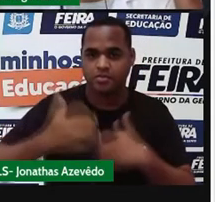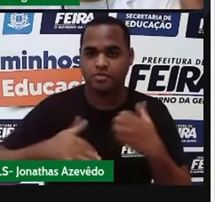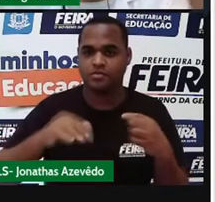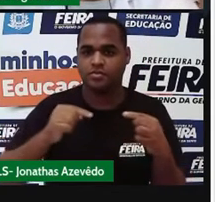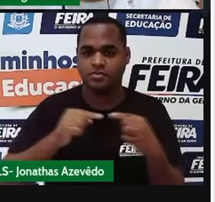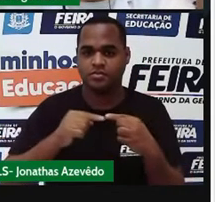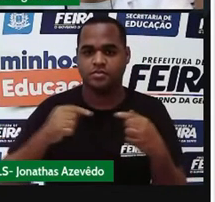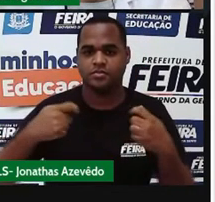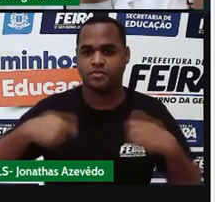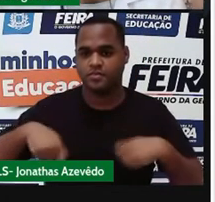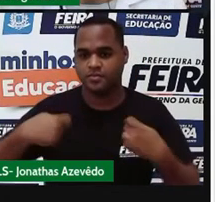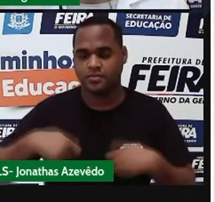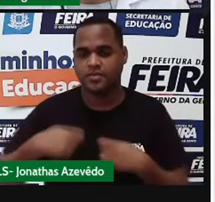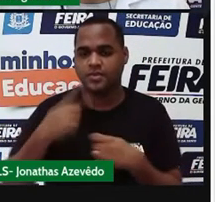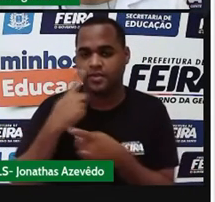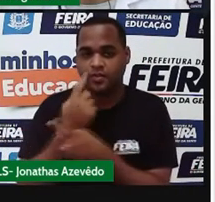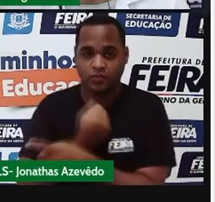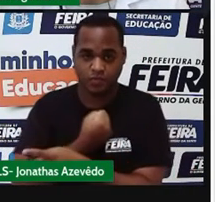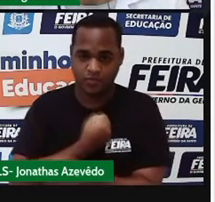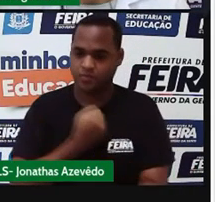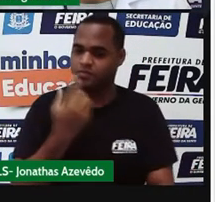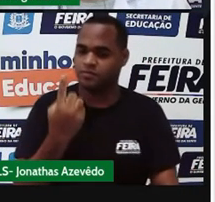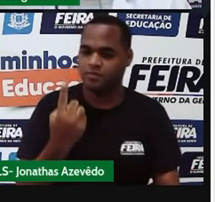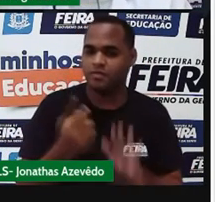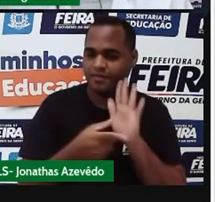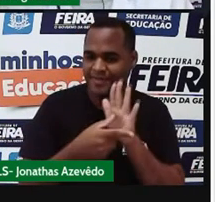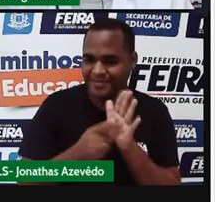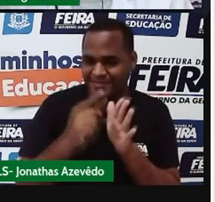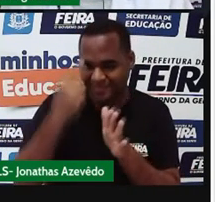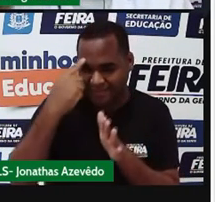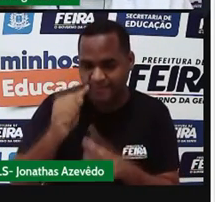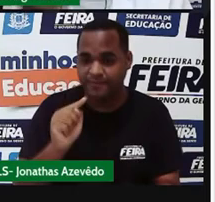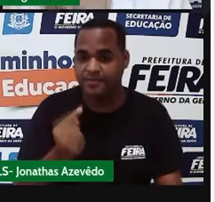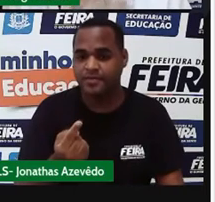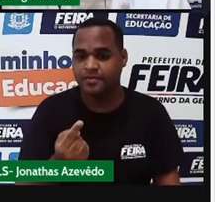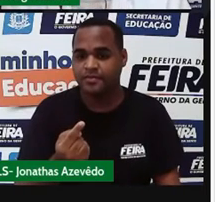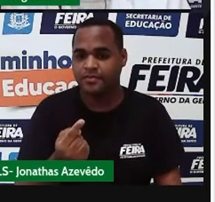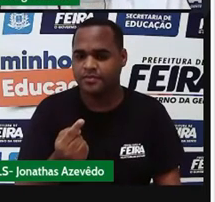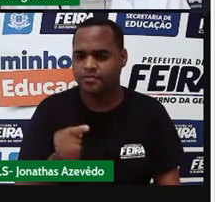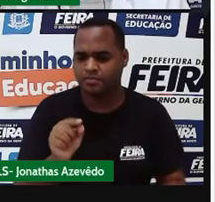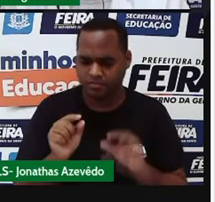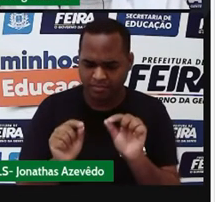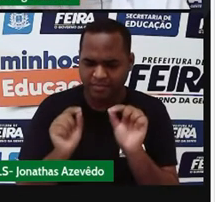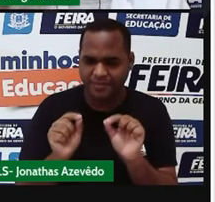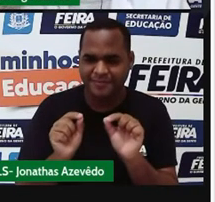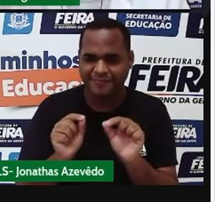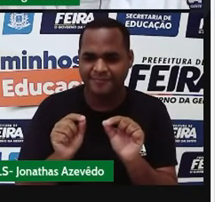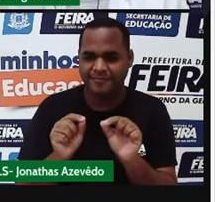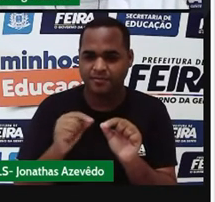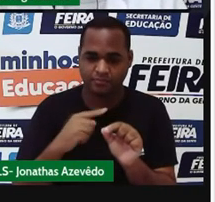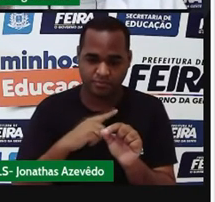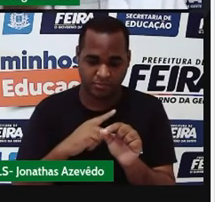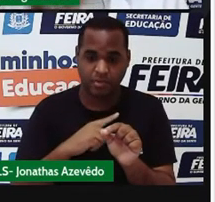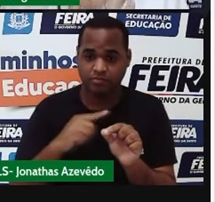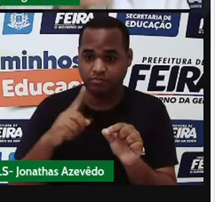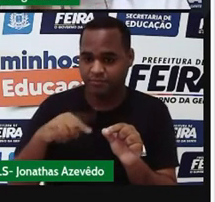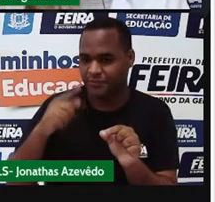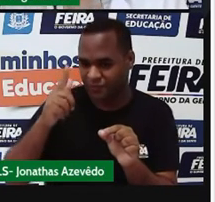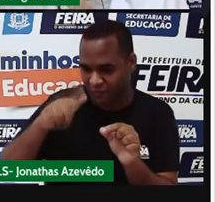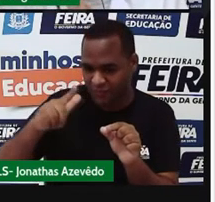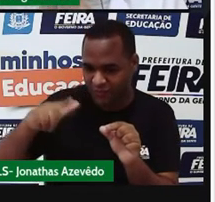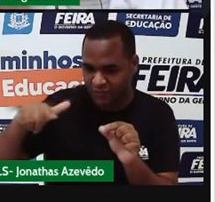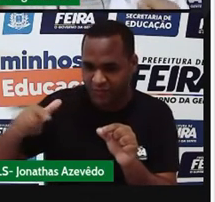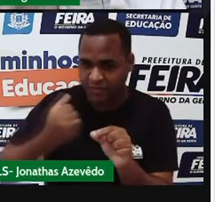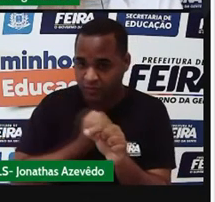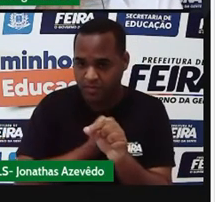assim professor se eu pegar o número um que tá na frente da vírgula e pegar o número que está se repetindo depois o algarismo que está se